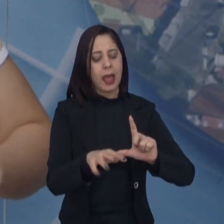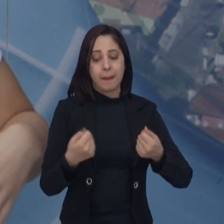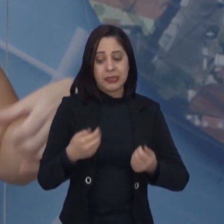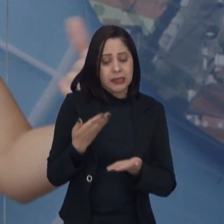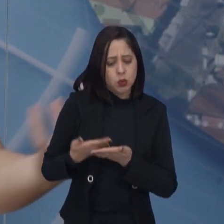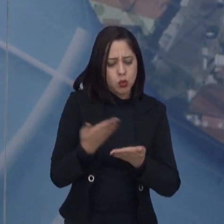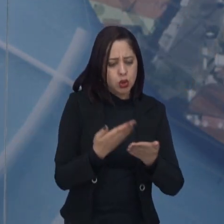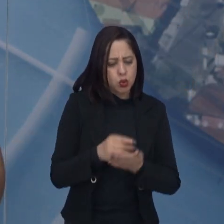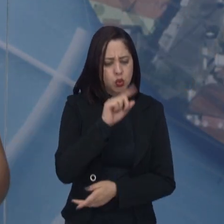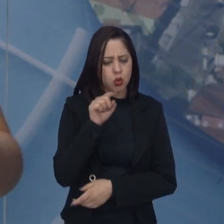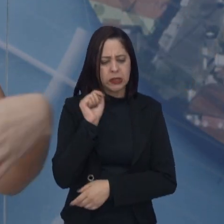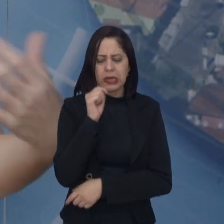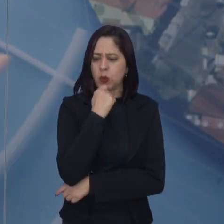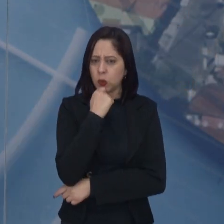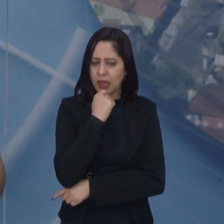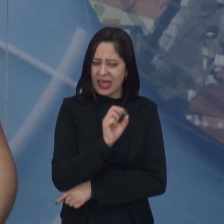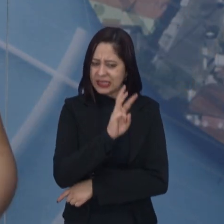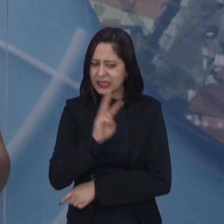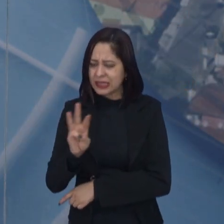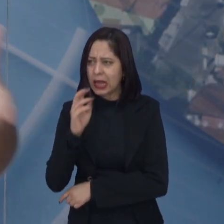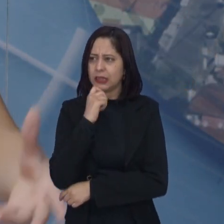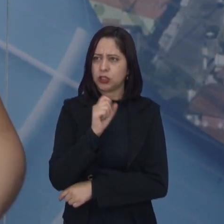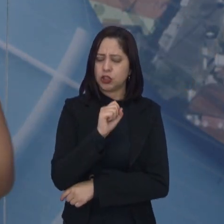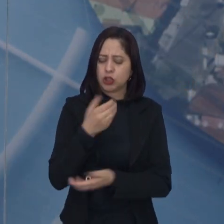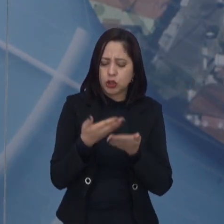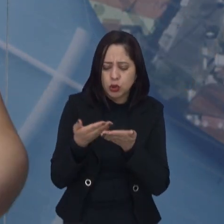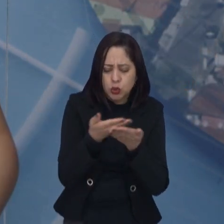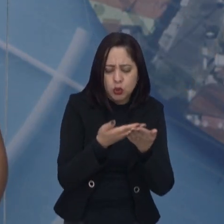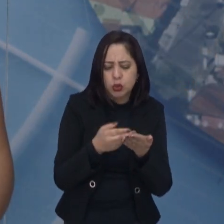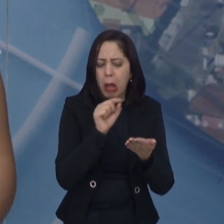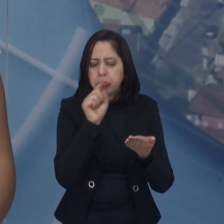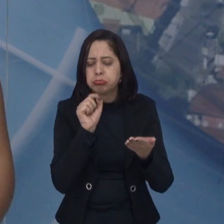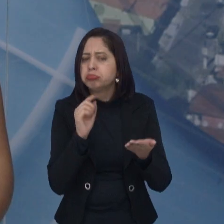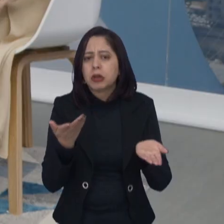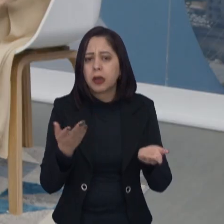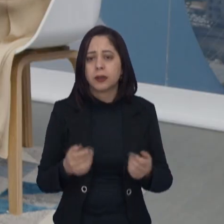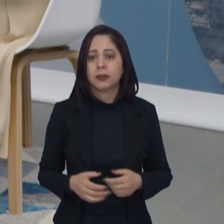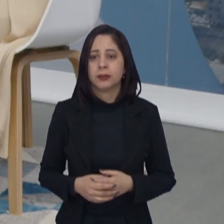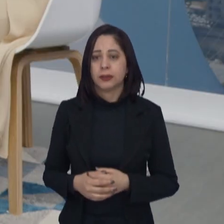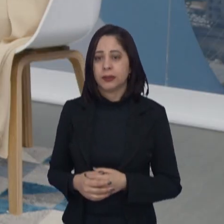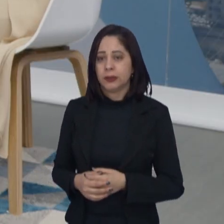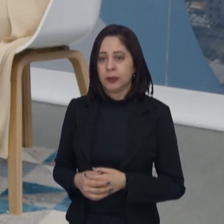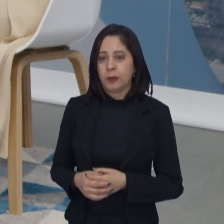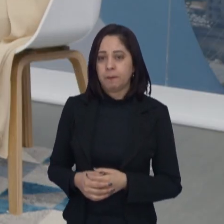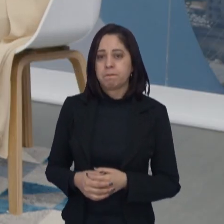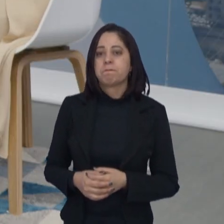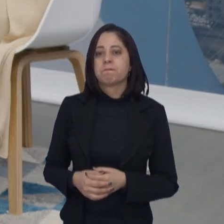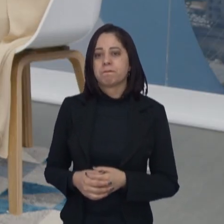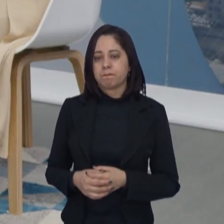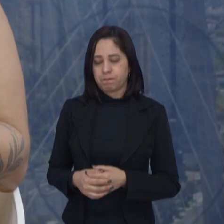daqui. São as plataformas, o que começar nesse primeiro momento, nessa introdução? Olha, a gente tem um olhar um